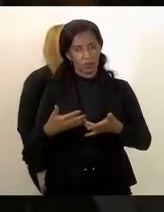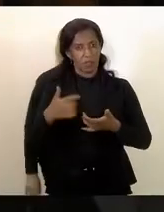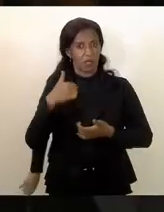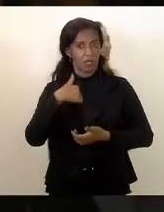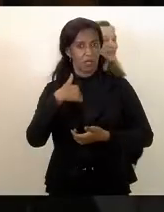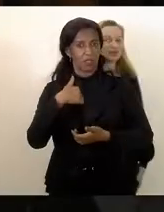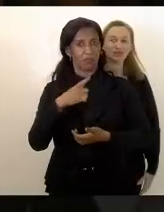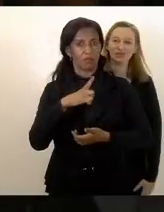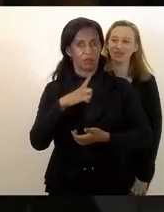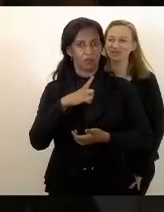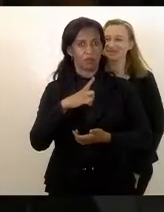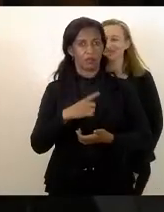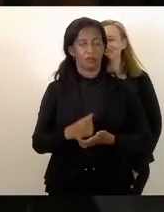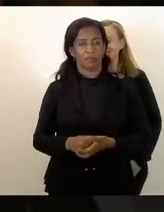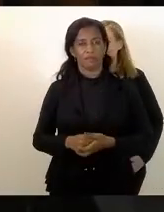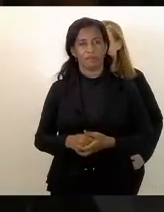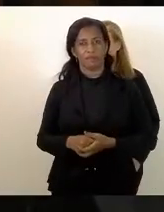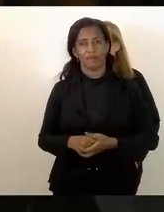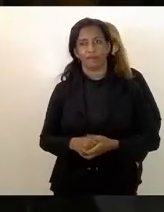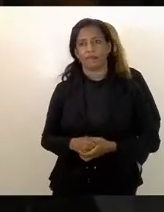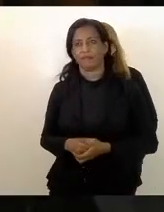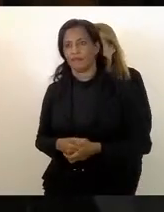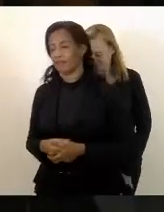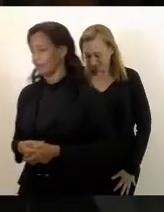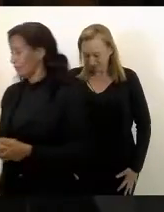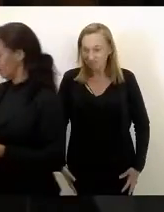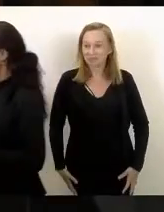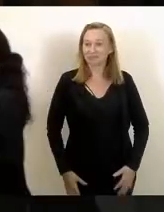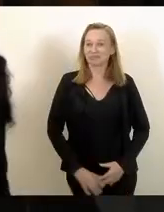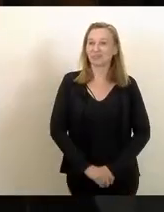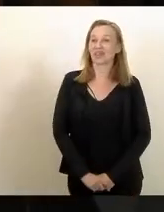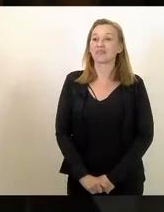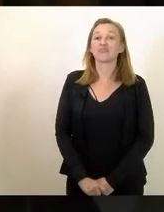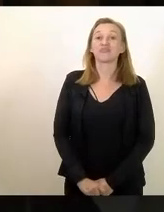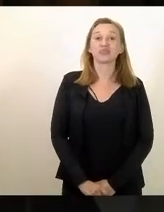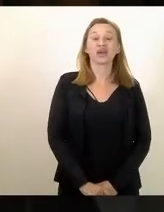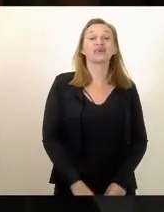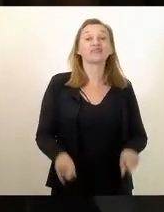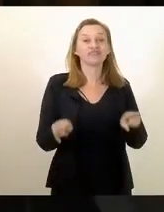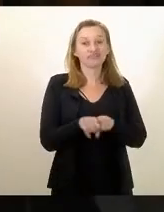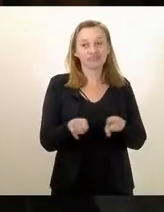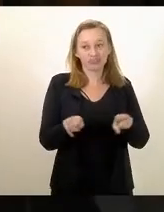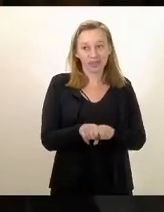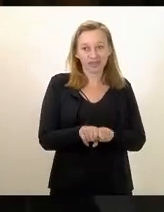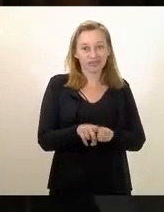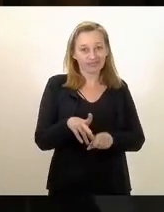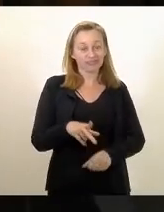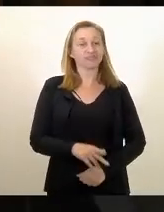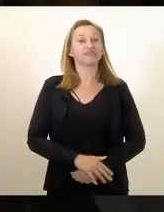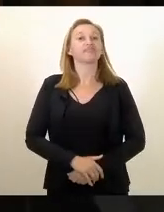eu queria fazer e também fazer uma consideração